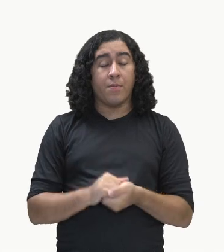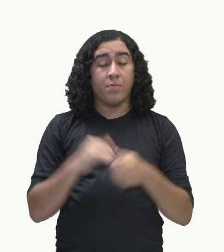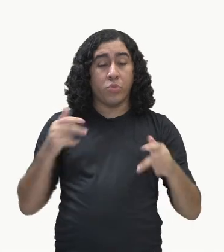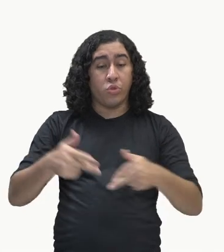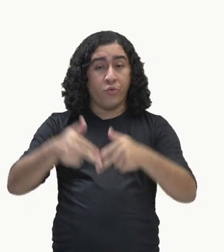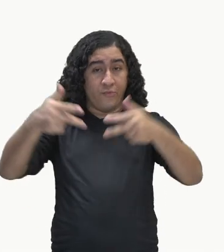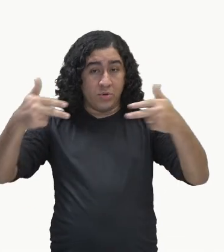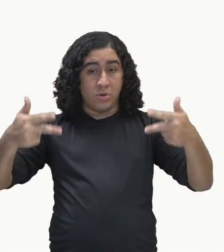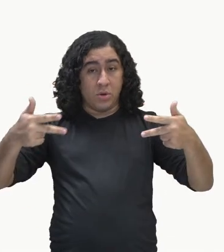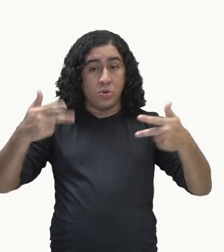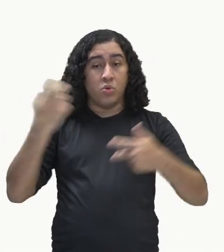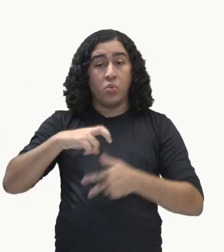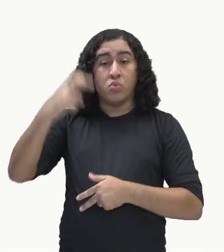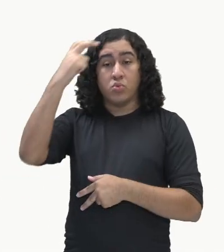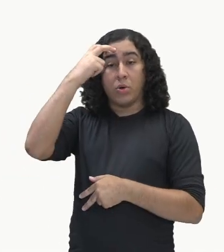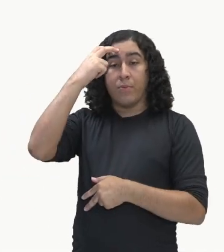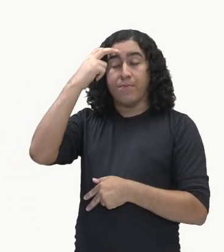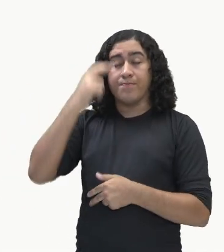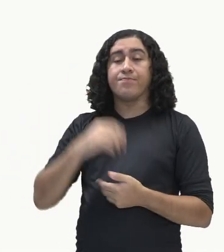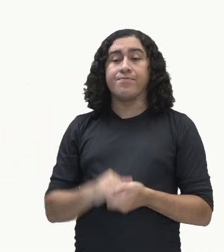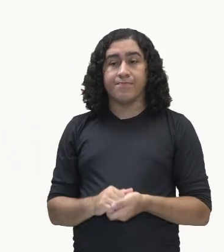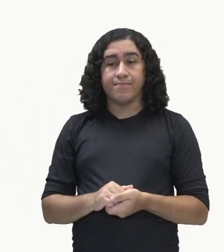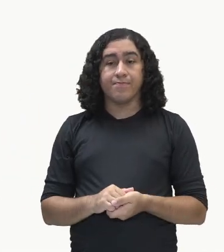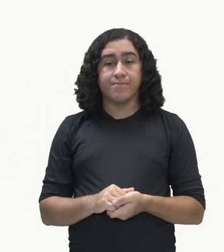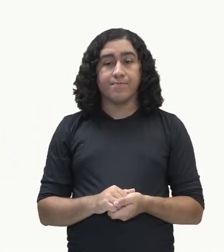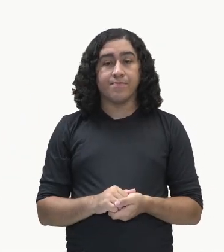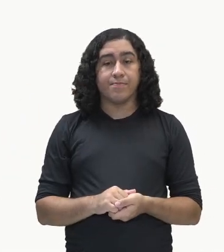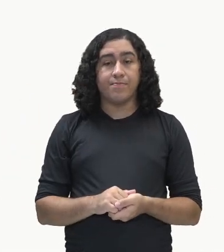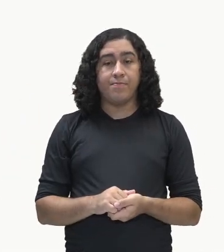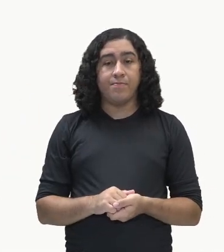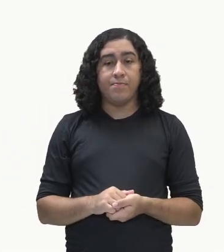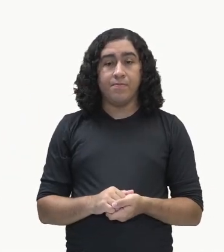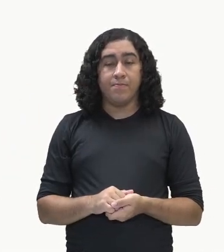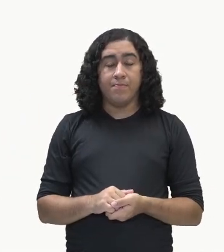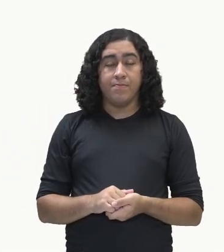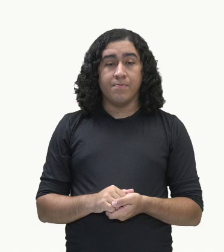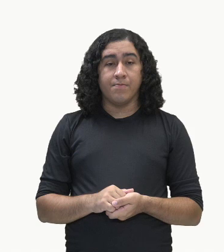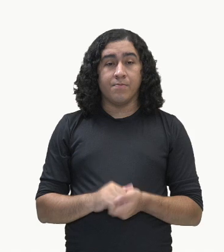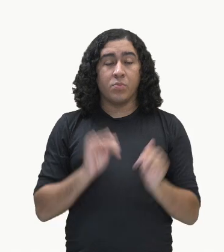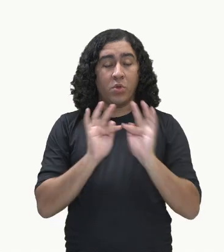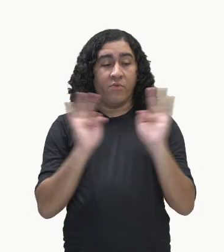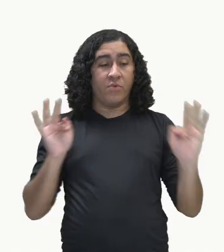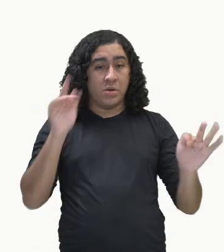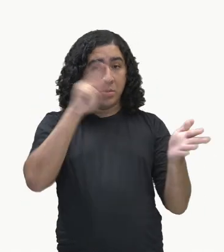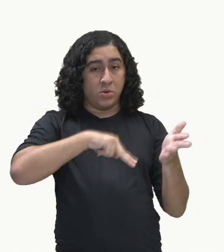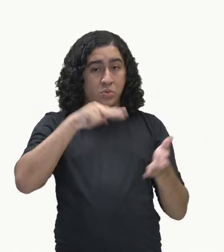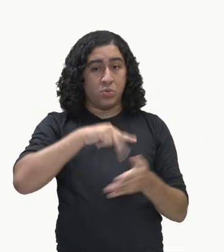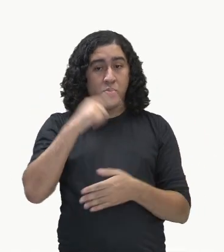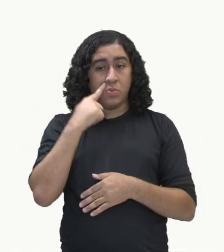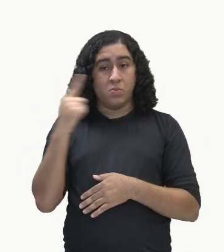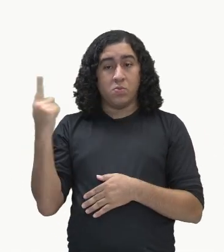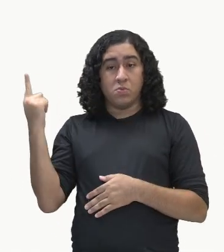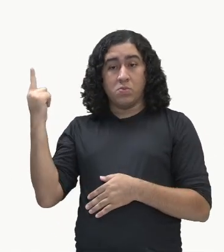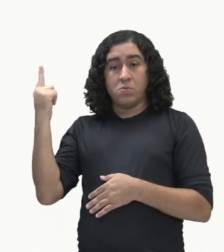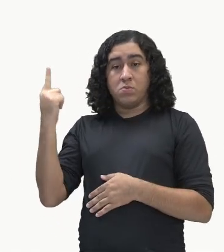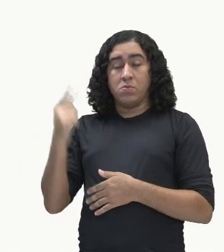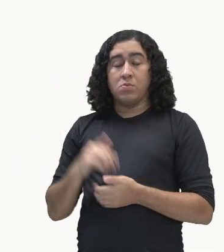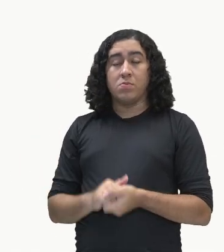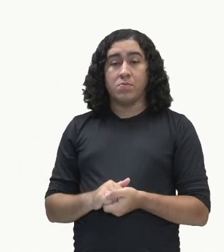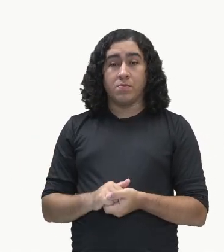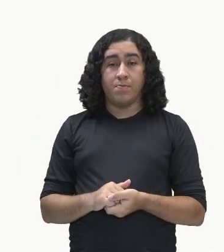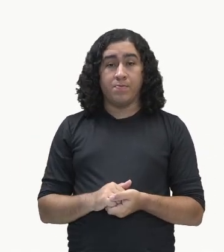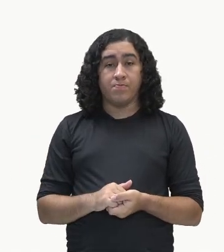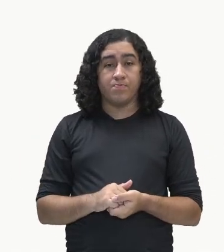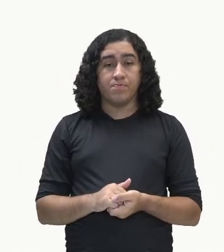diversidade cultural, tá? That dance form is a beautiful expression of cultural diversity.